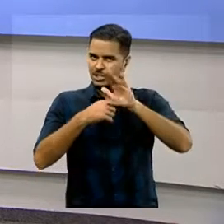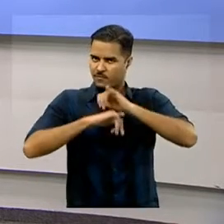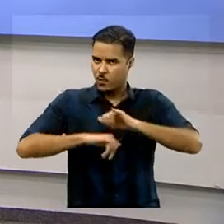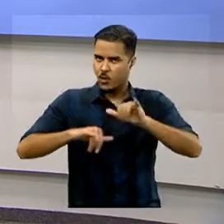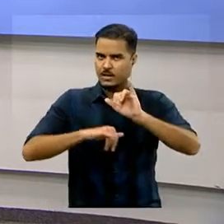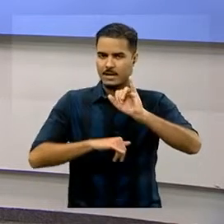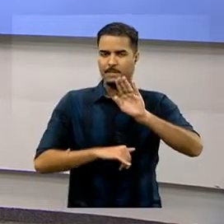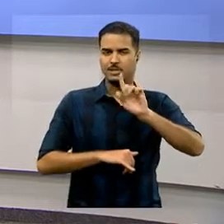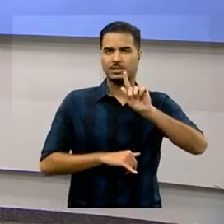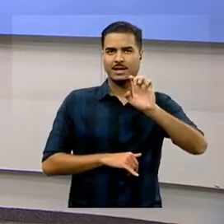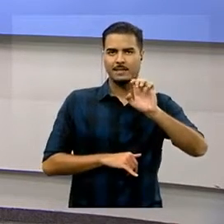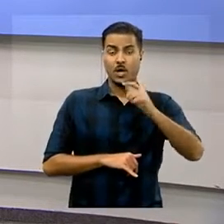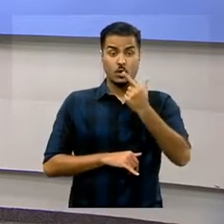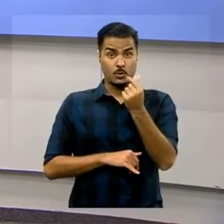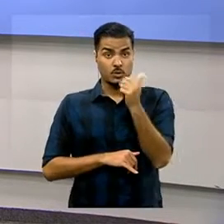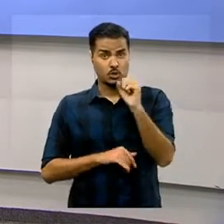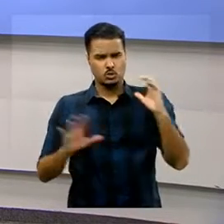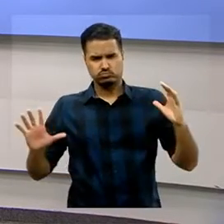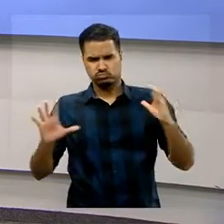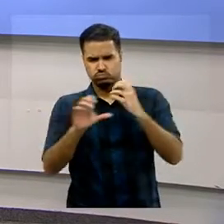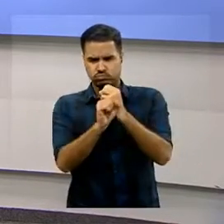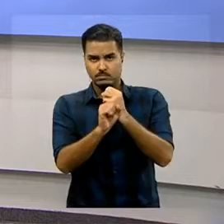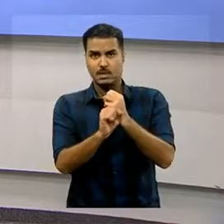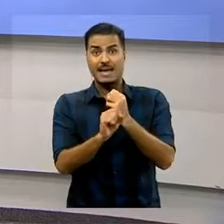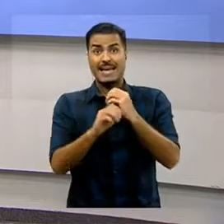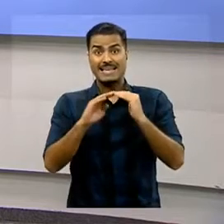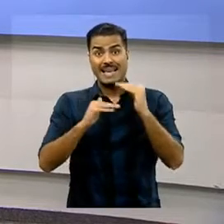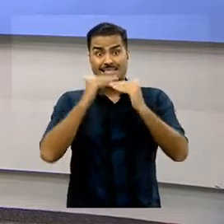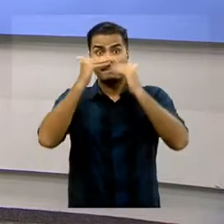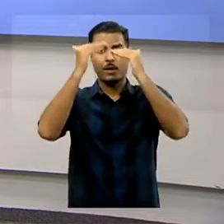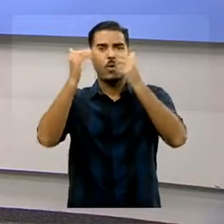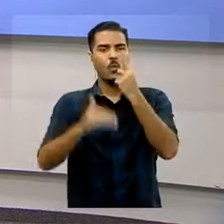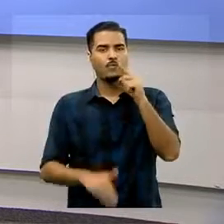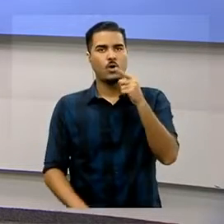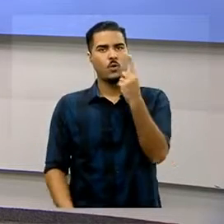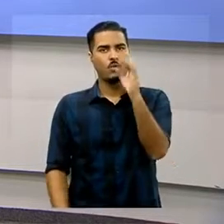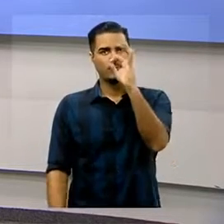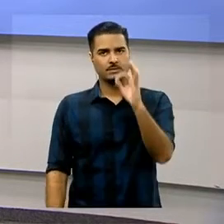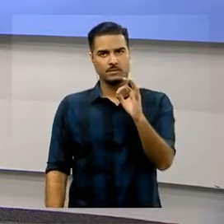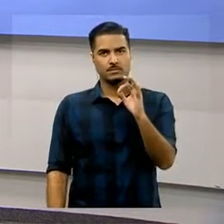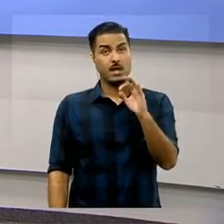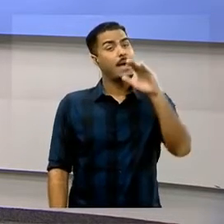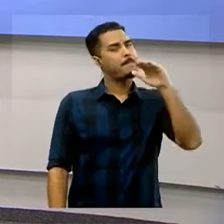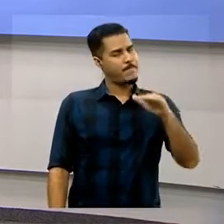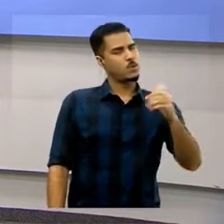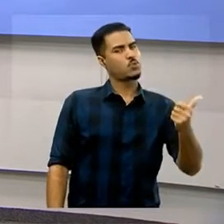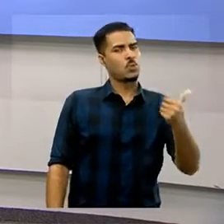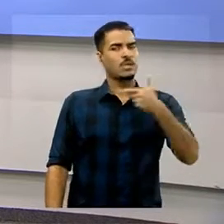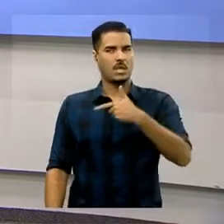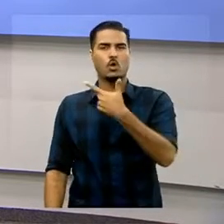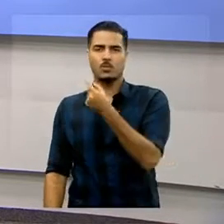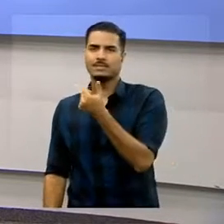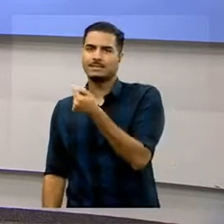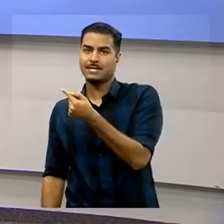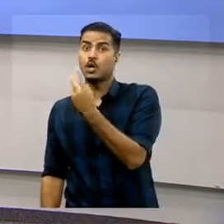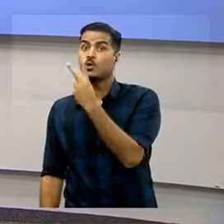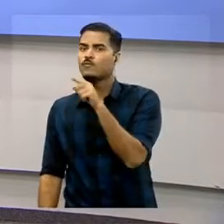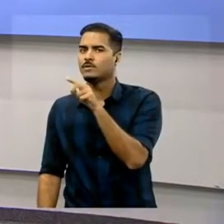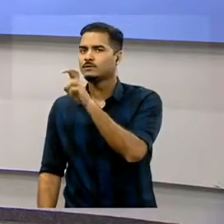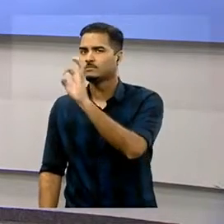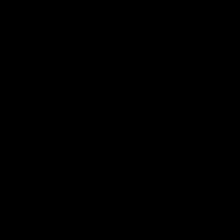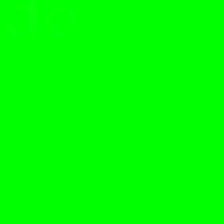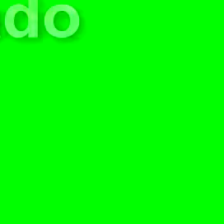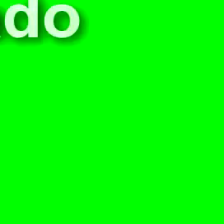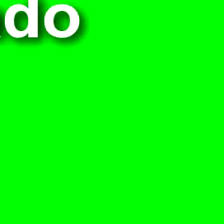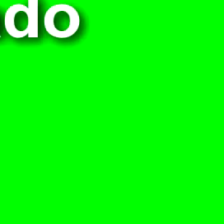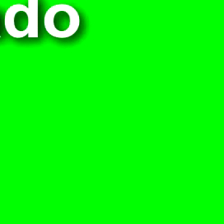de 2018, o crescimento chegou a 1,1%, abaixo do registrado em 2017, que foi de